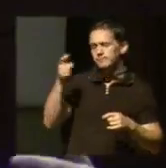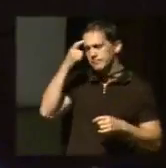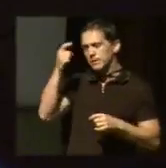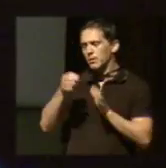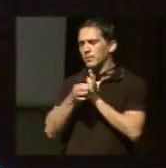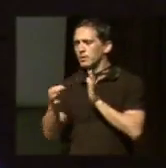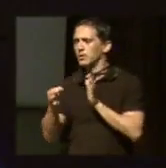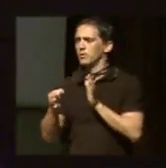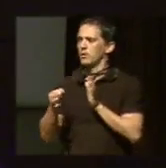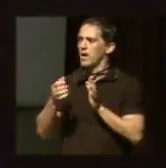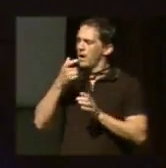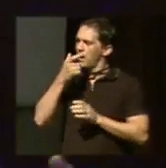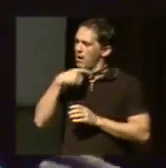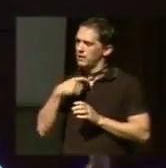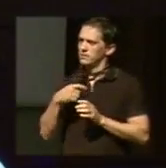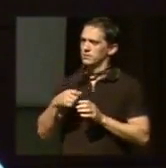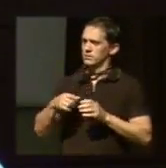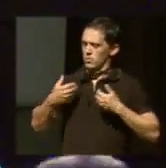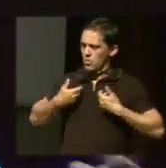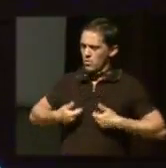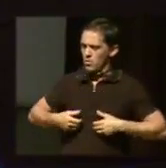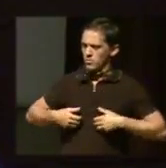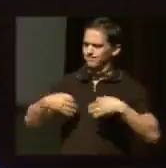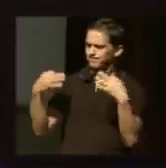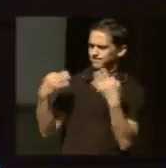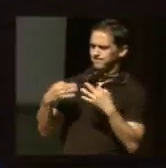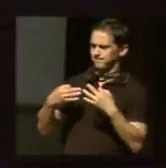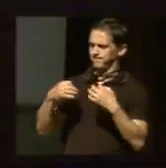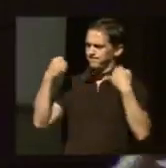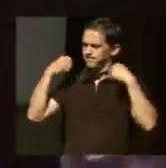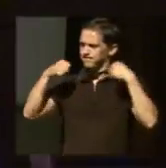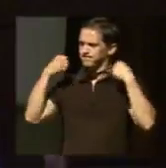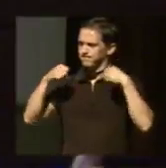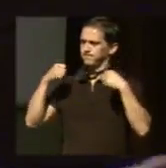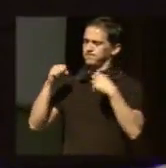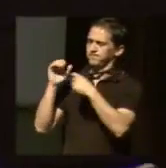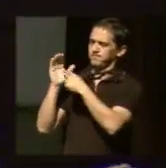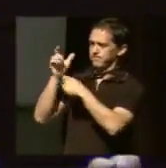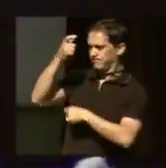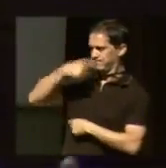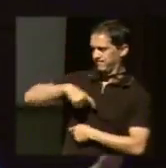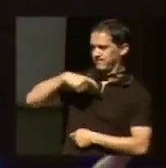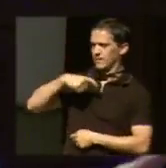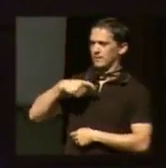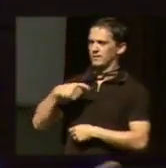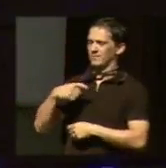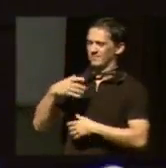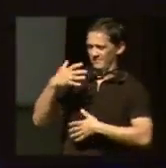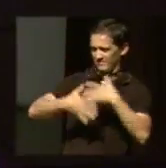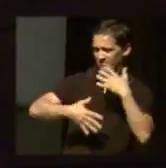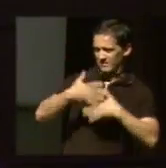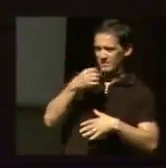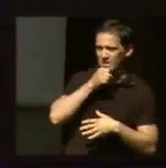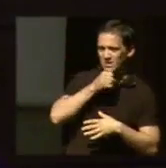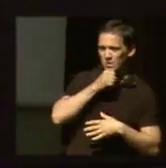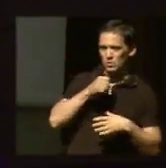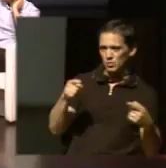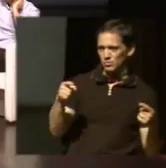corpo perfeito é tudo, que é só o corpo, que é só a imagem, atrapalha nessa questão da mídia com os idosos?